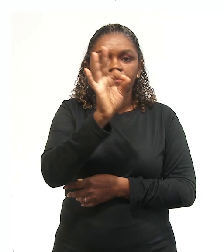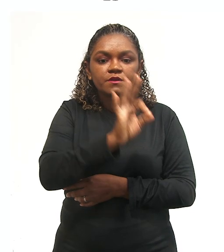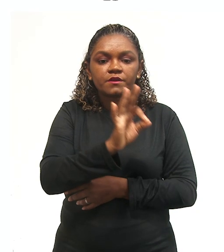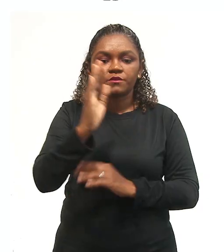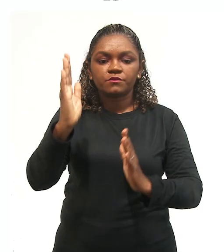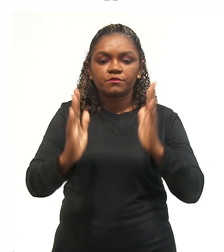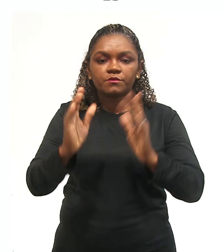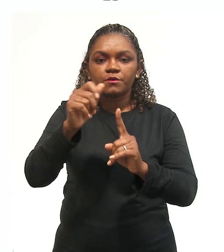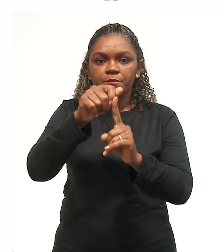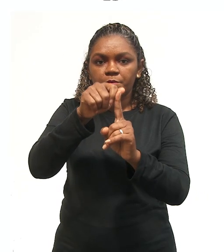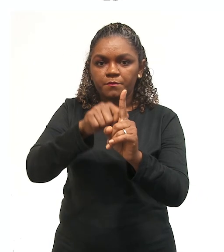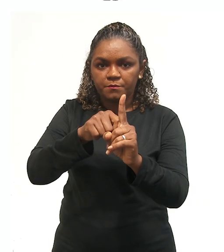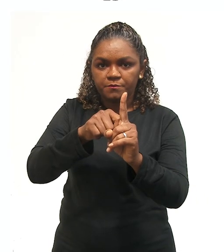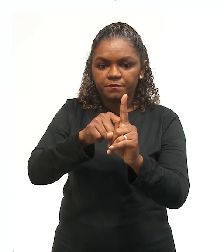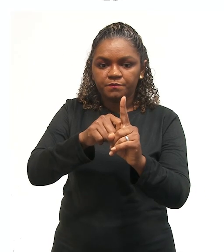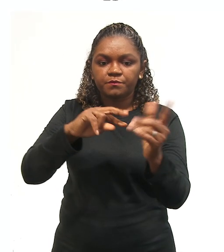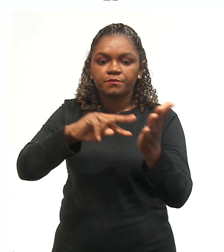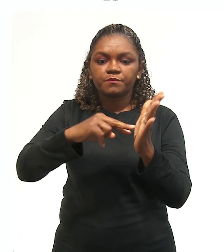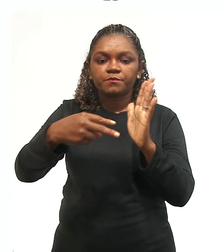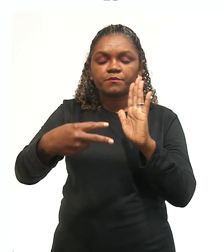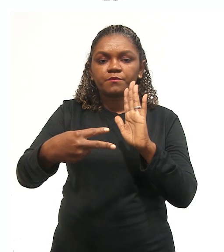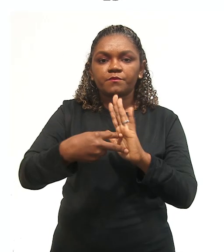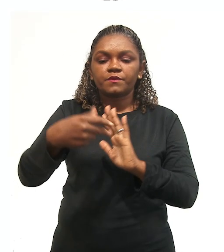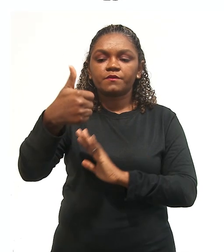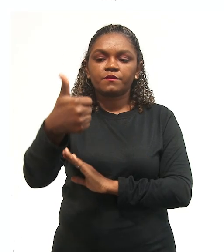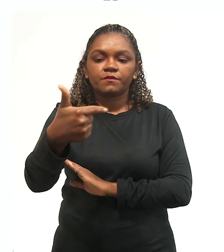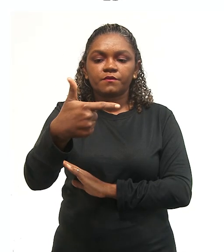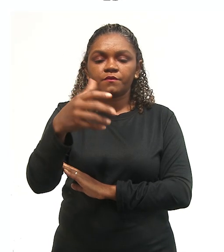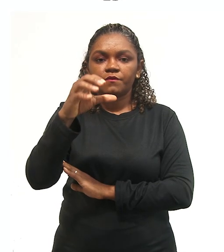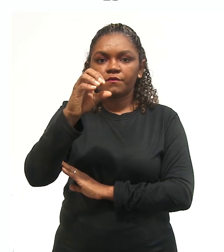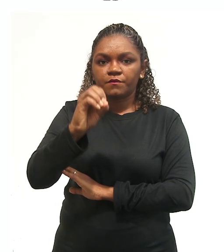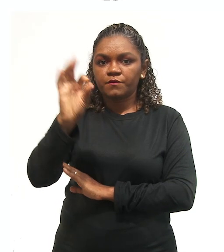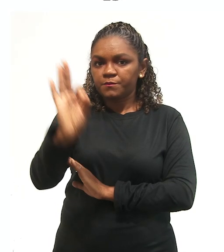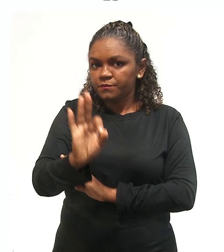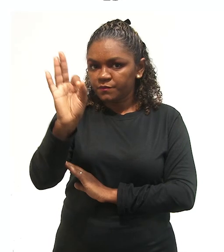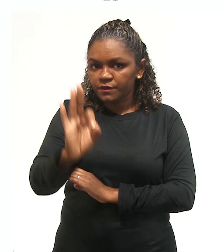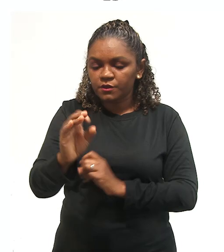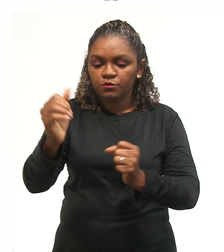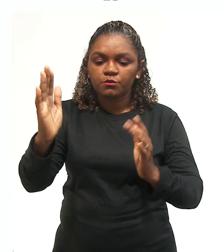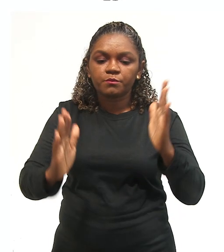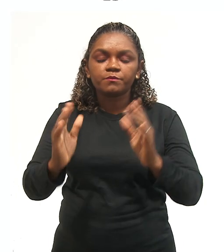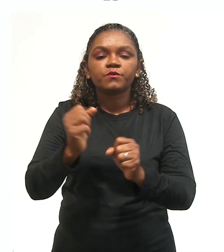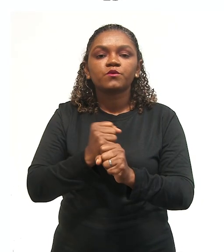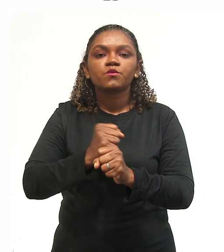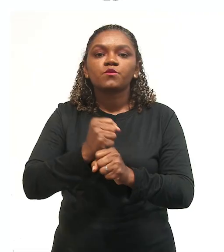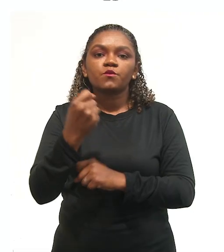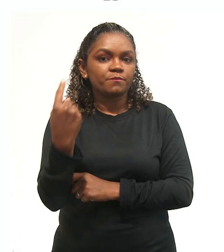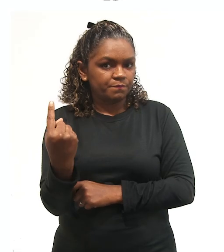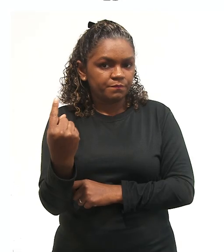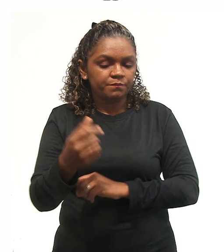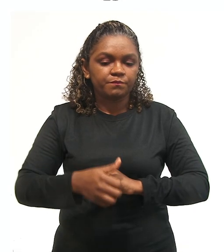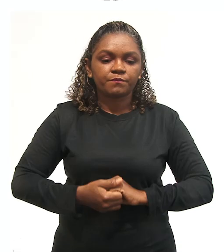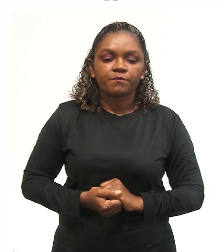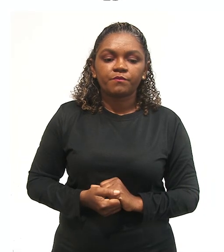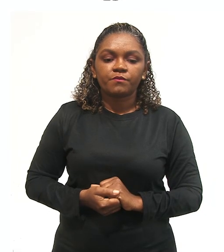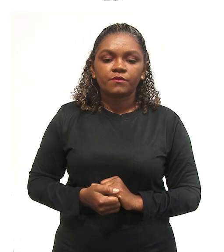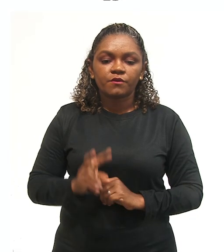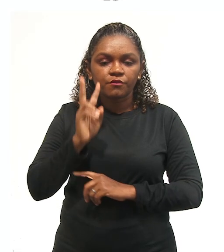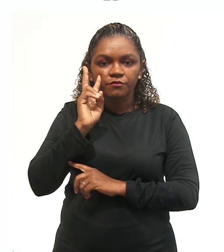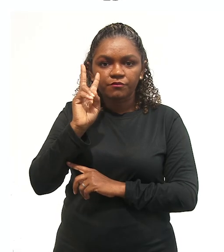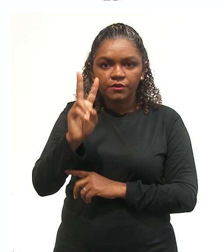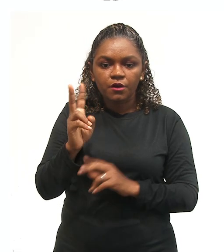ao mês equivale a 120% ao ano. Ou seja,